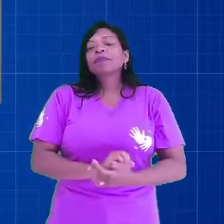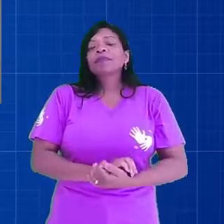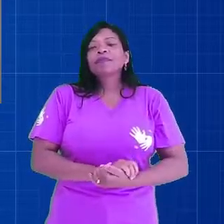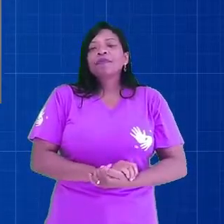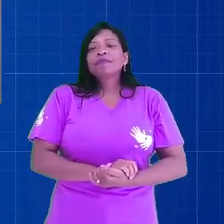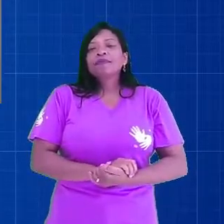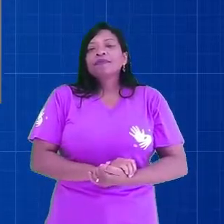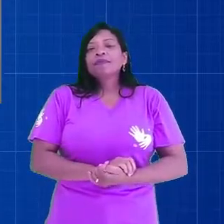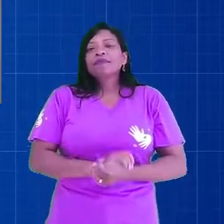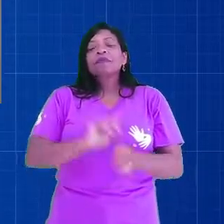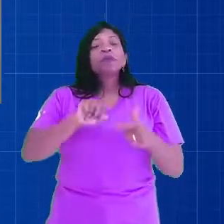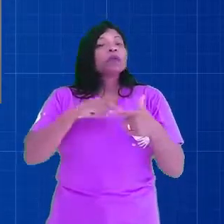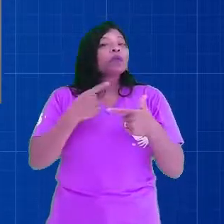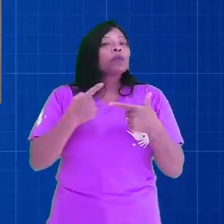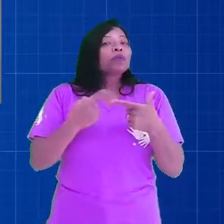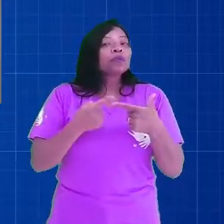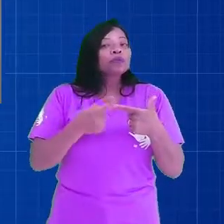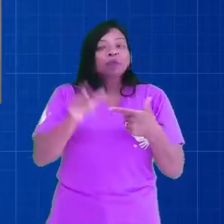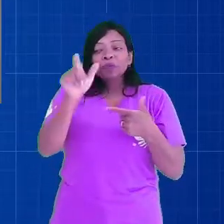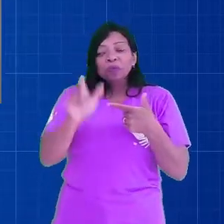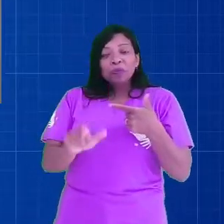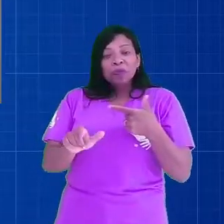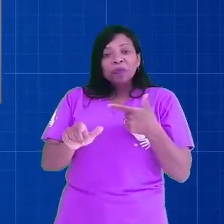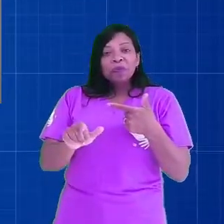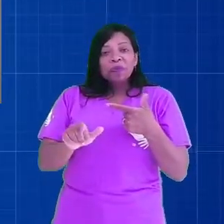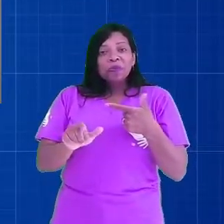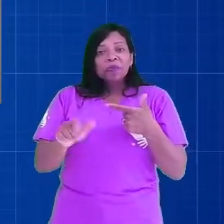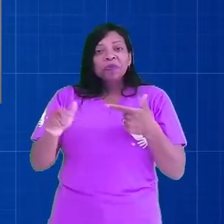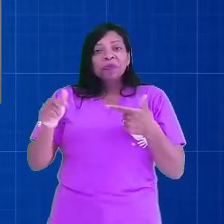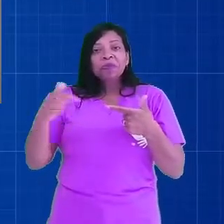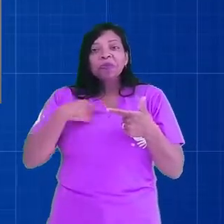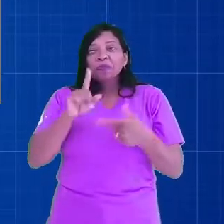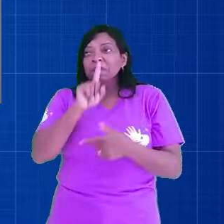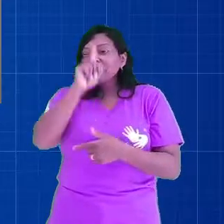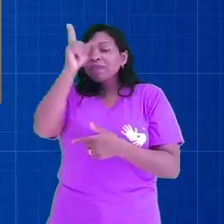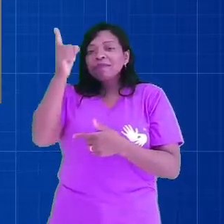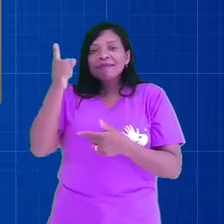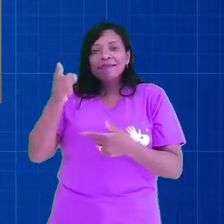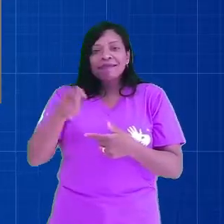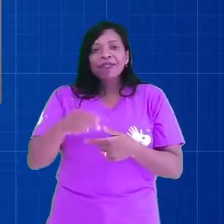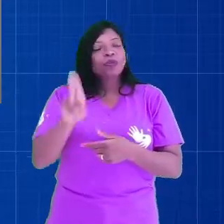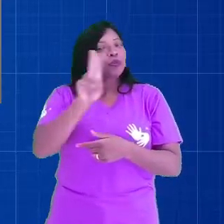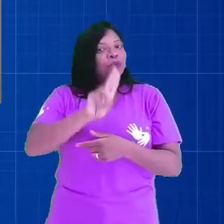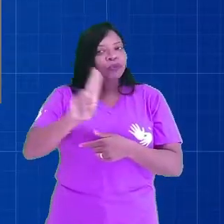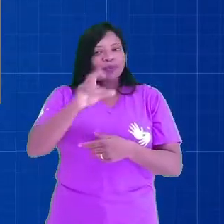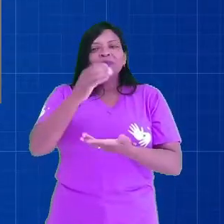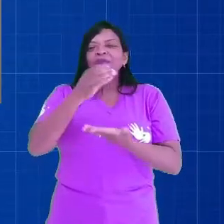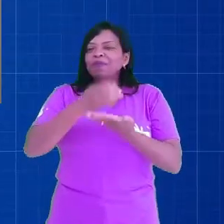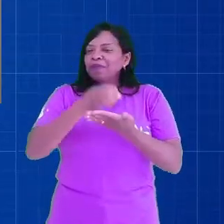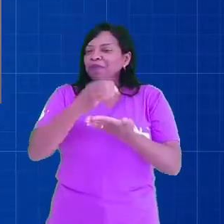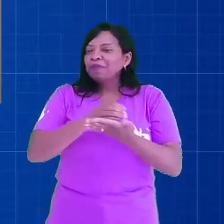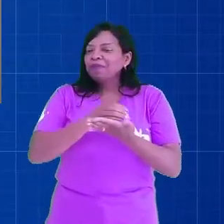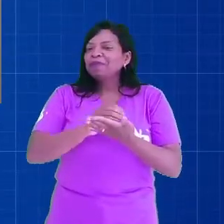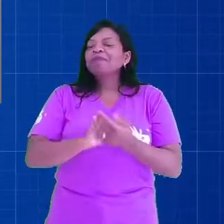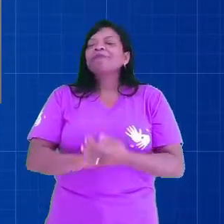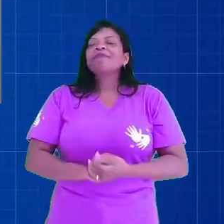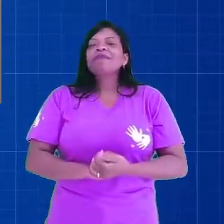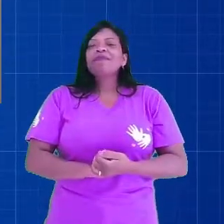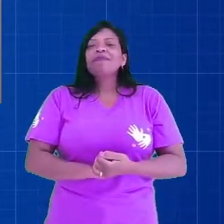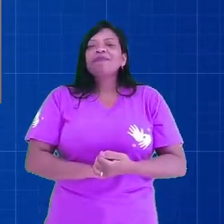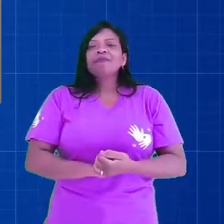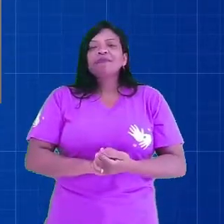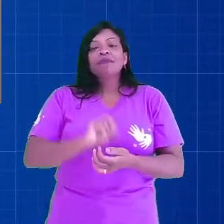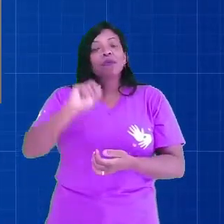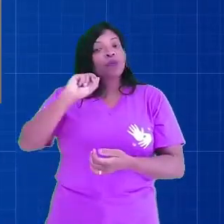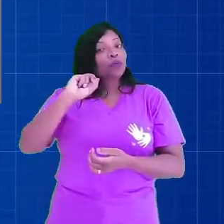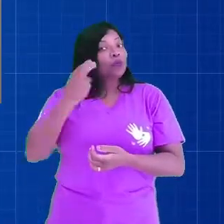Ó, outro personagem que a prof criou, utilizando o copinho, tá? Ou